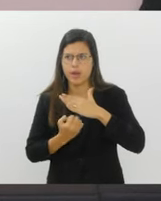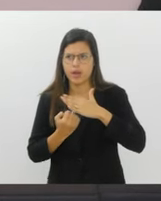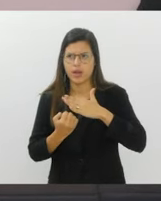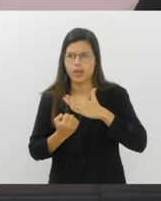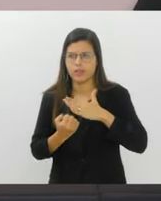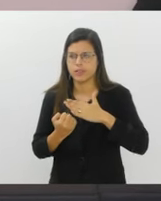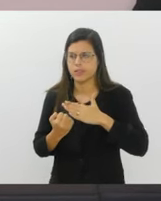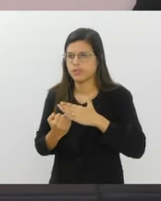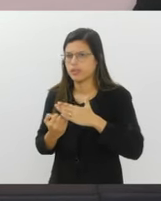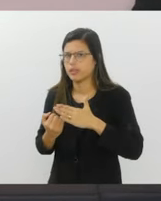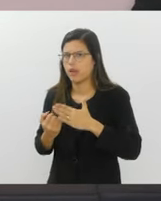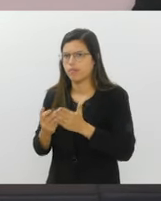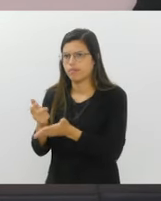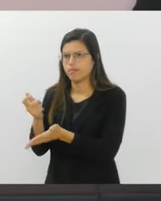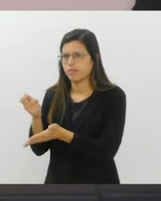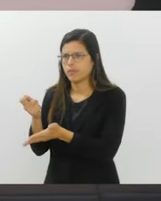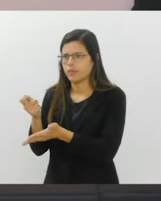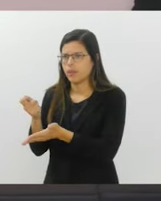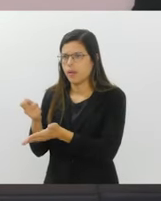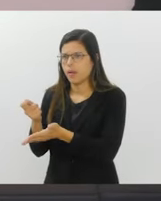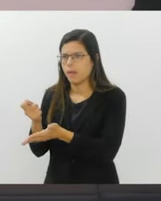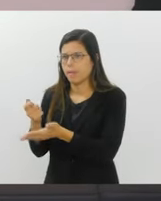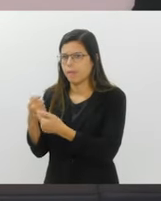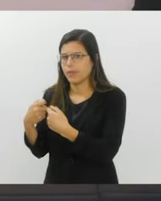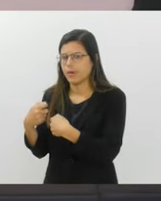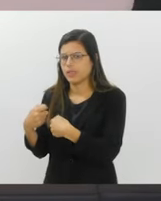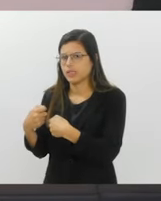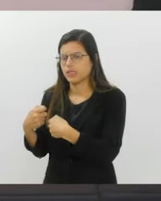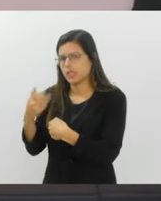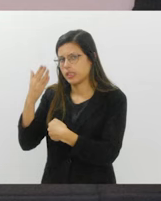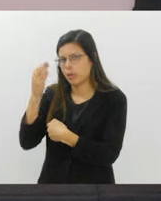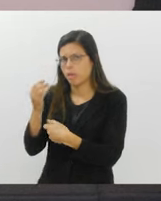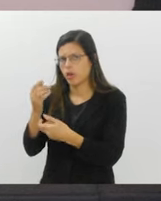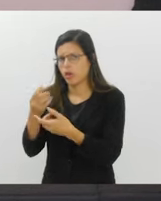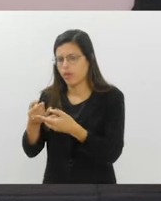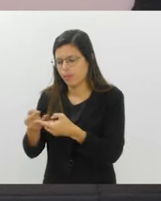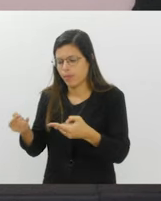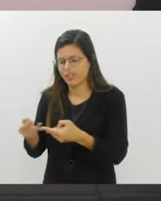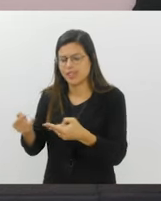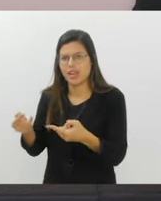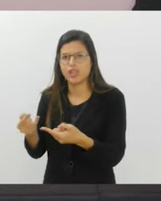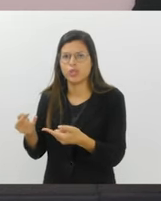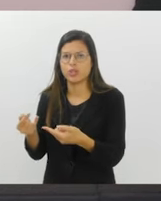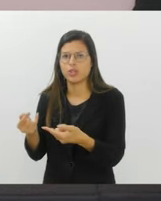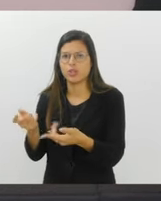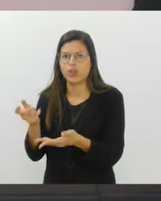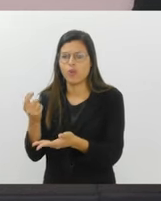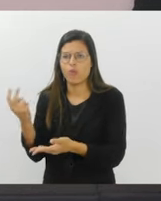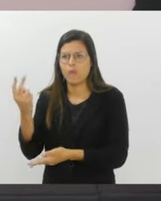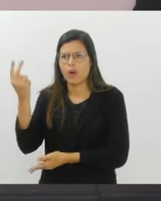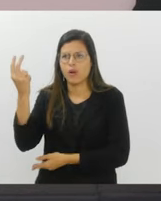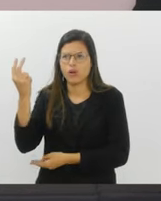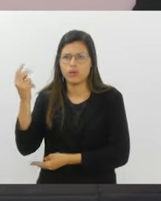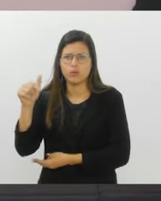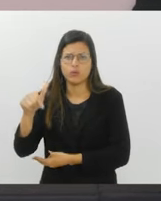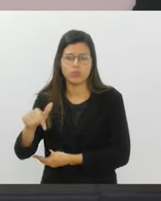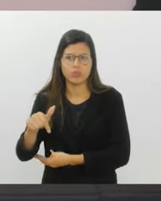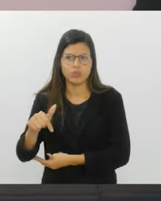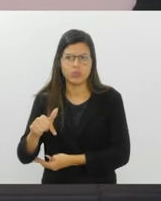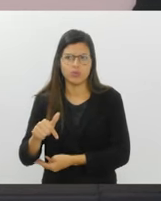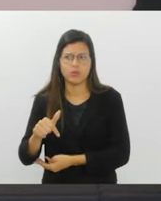Estado, vai definir uma tarifa reajustada a qualquer indicador, como a grande maioria